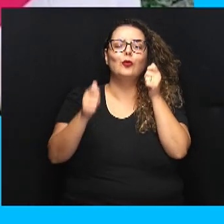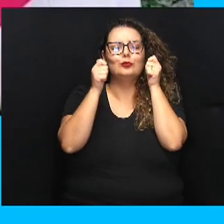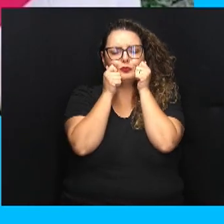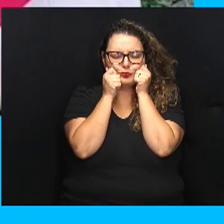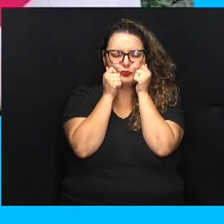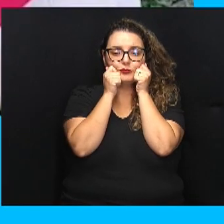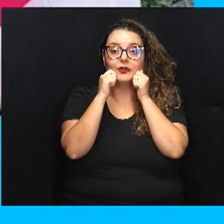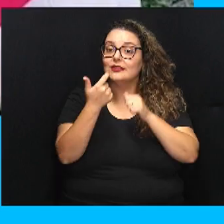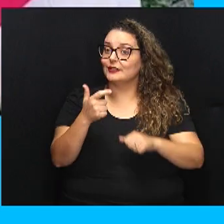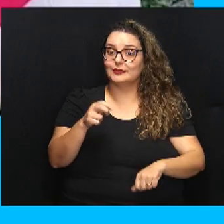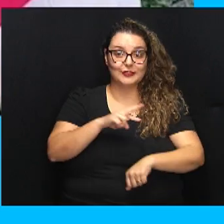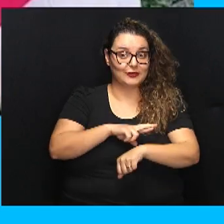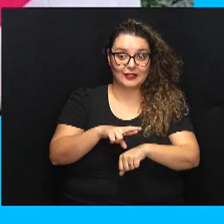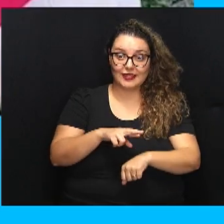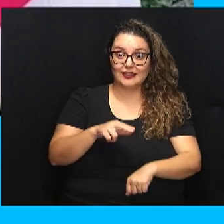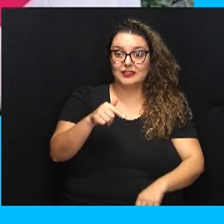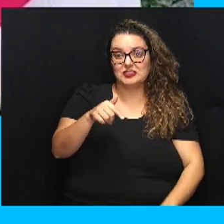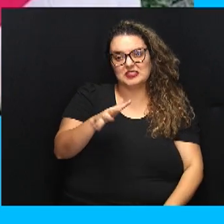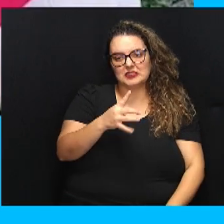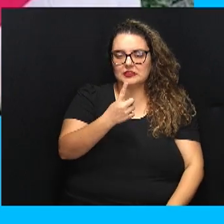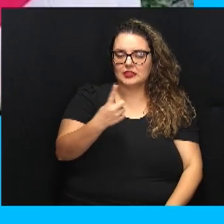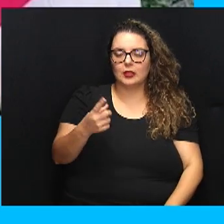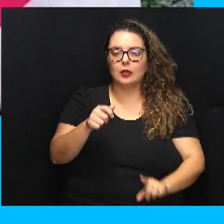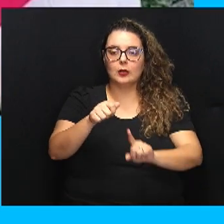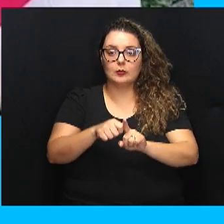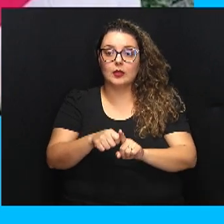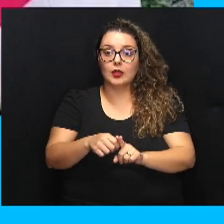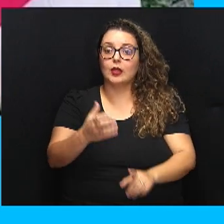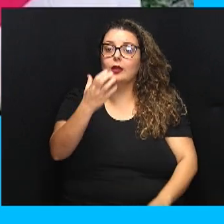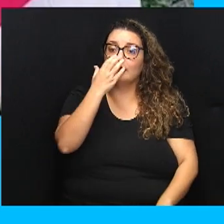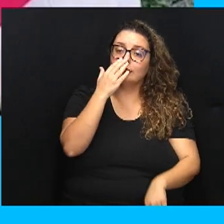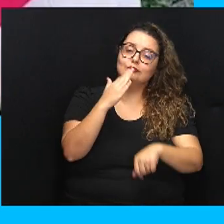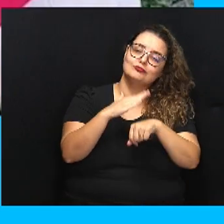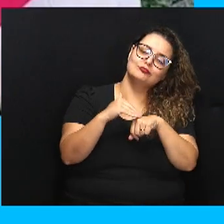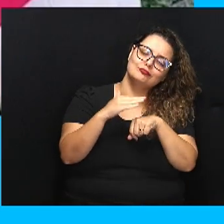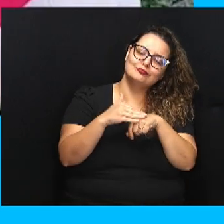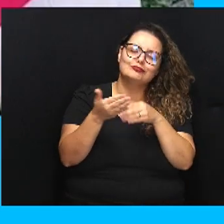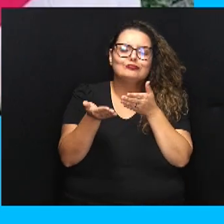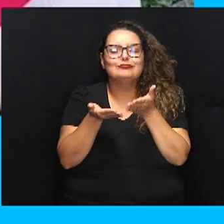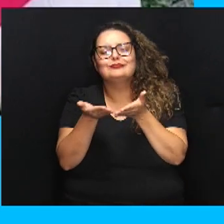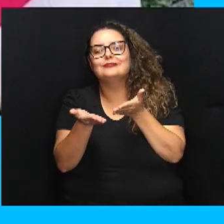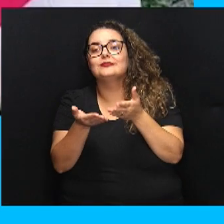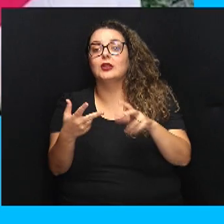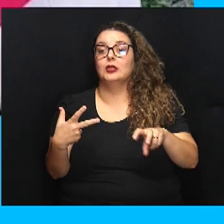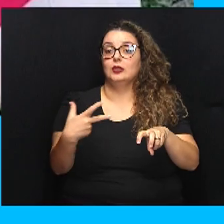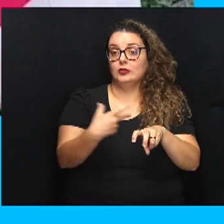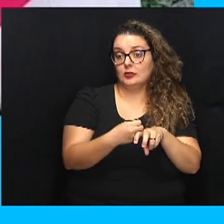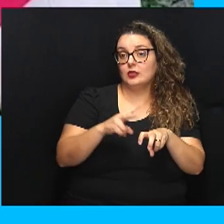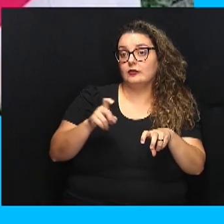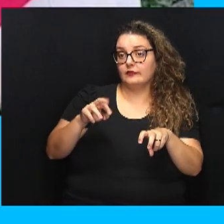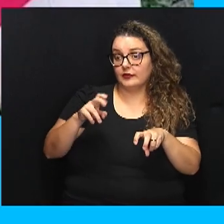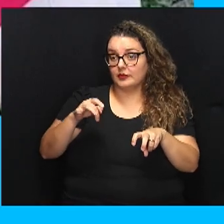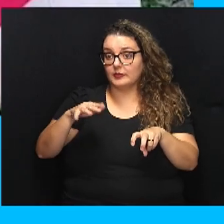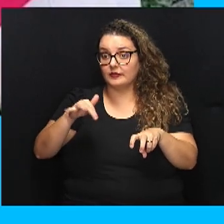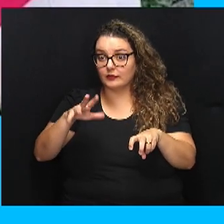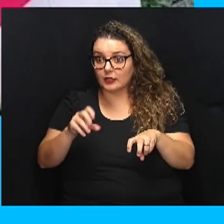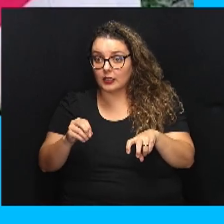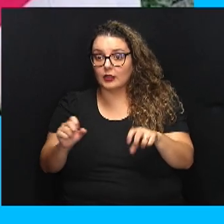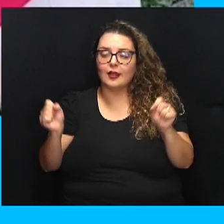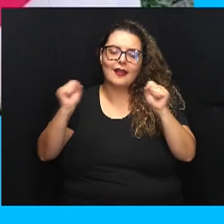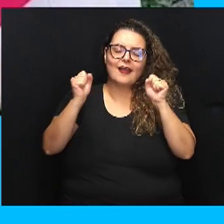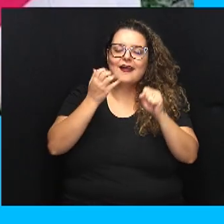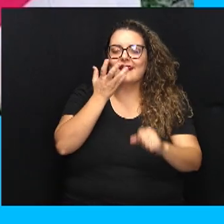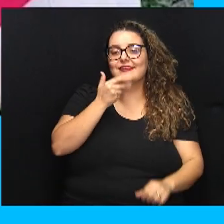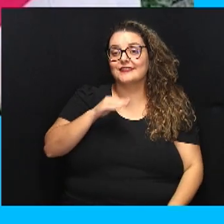raça definida, de 7 a 11 meses, é um cão dócil e carinhoso. Vacinado e vermifugado, ele adora